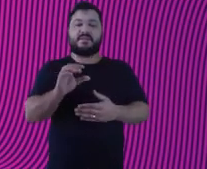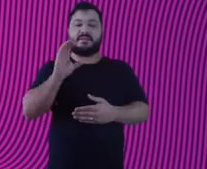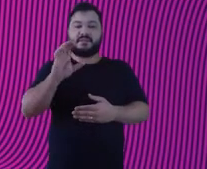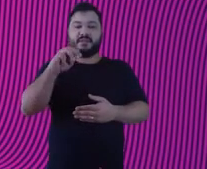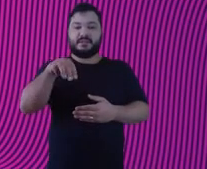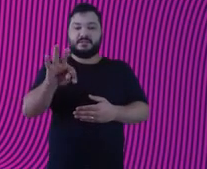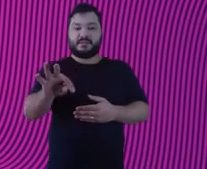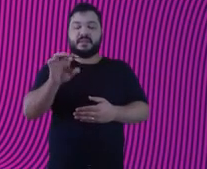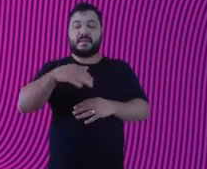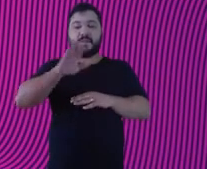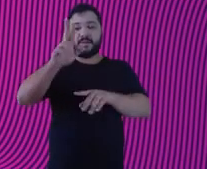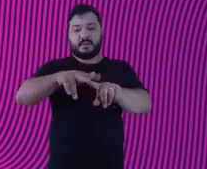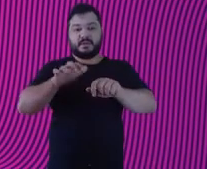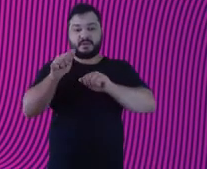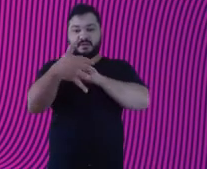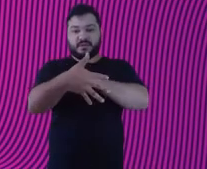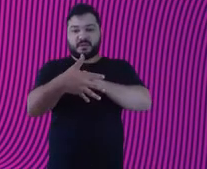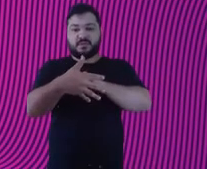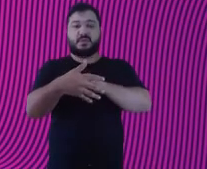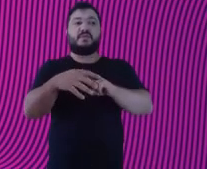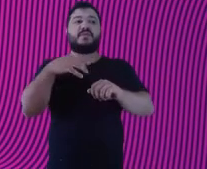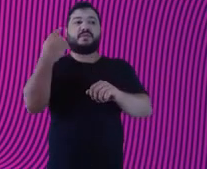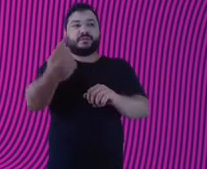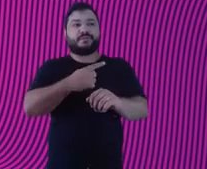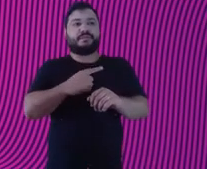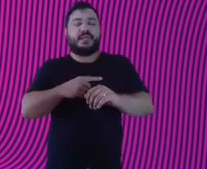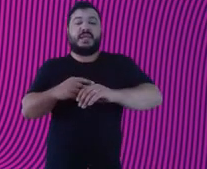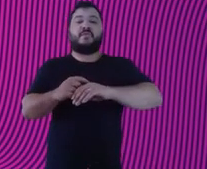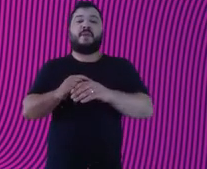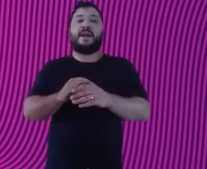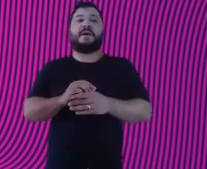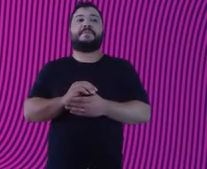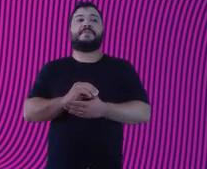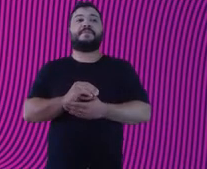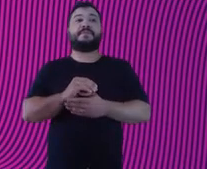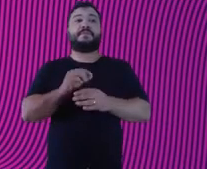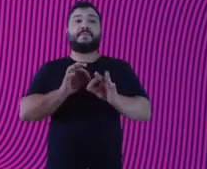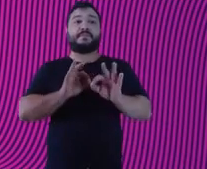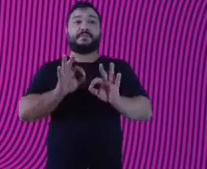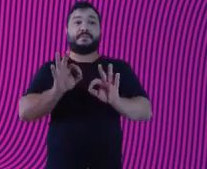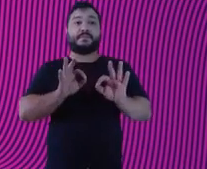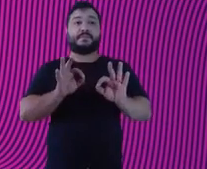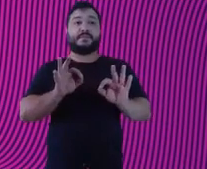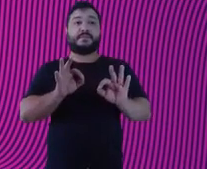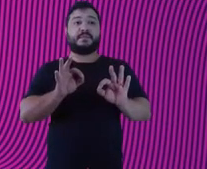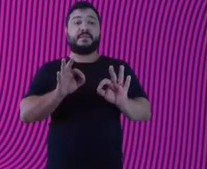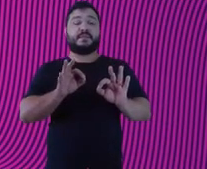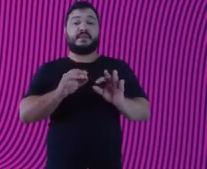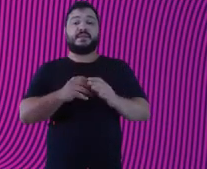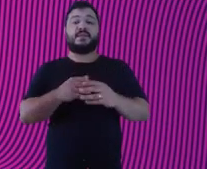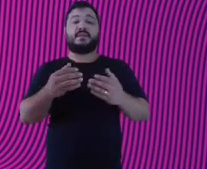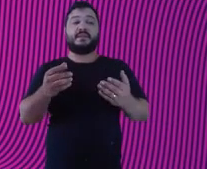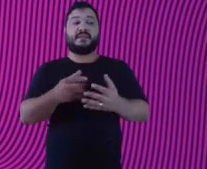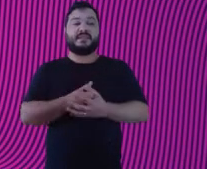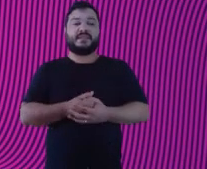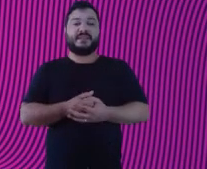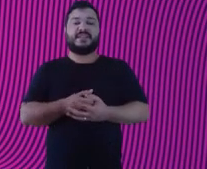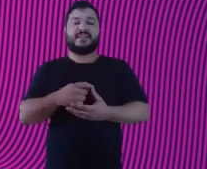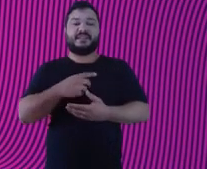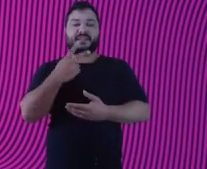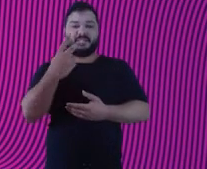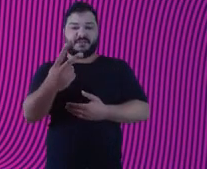mais por causa do Covid, mas a gente trouxe um pouquinho também dessa rediscussão das duplas,